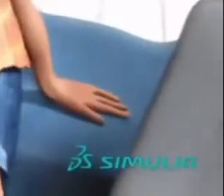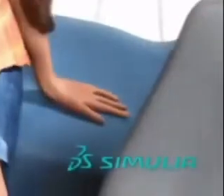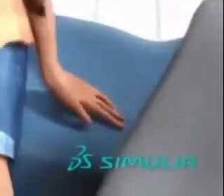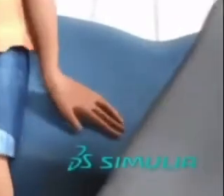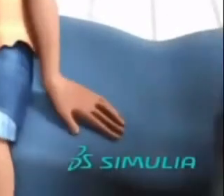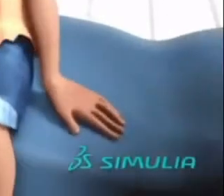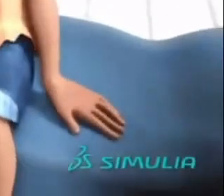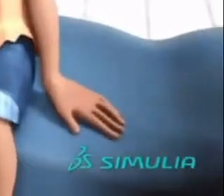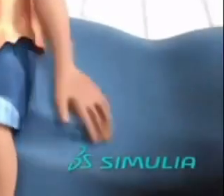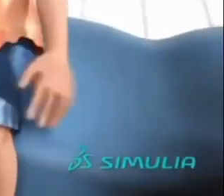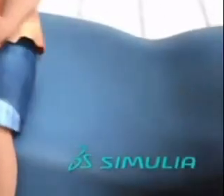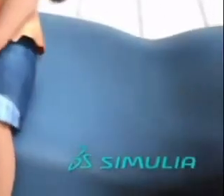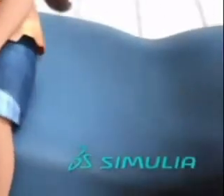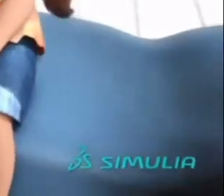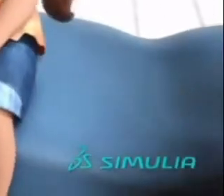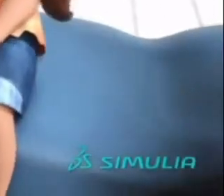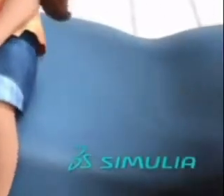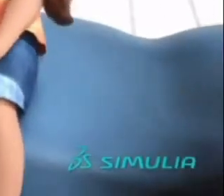outros médicos